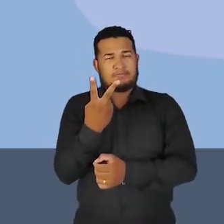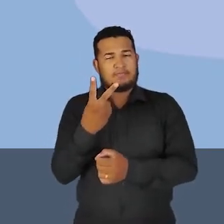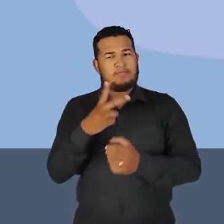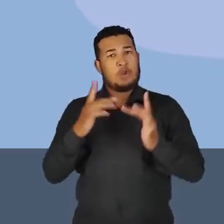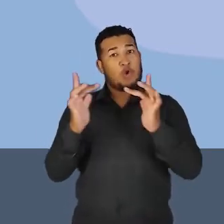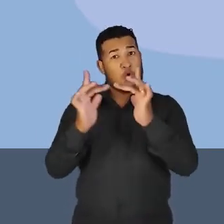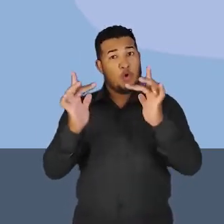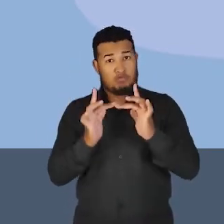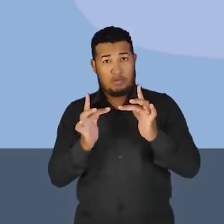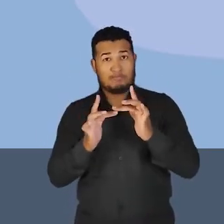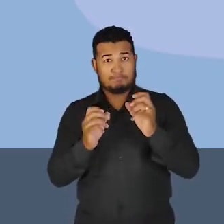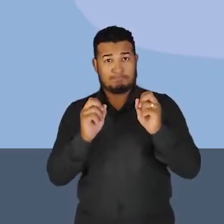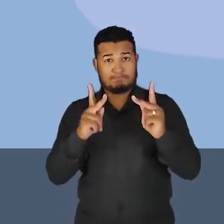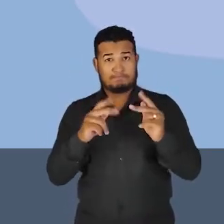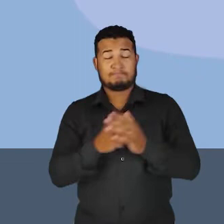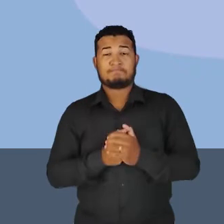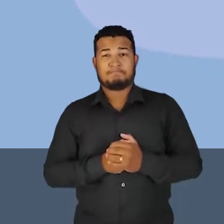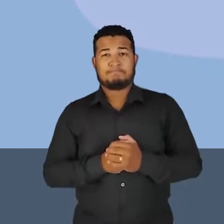com essa corda.